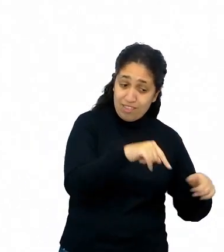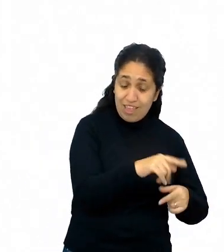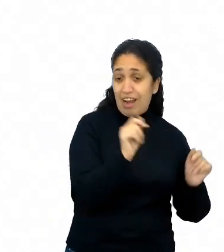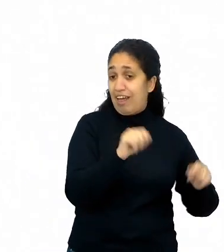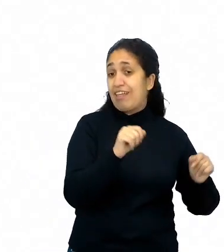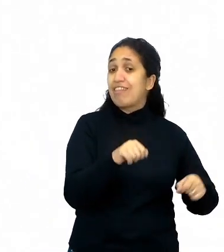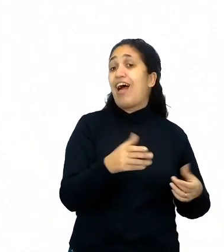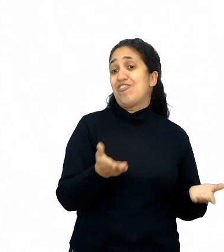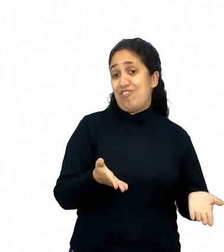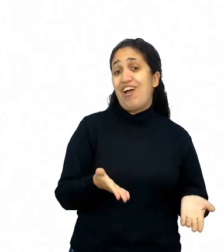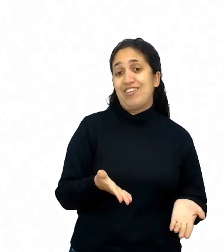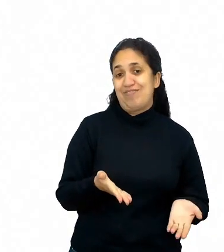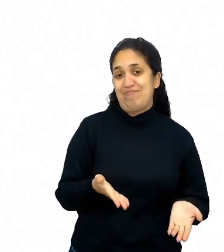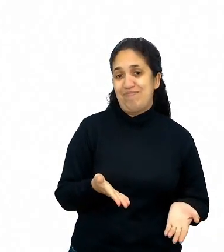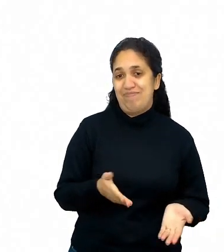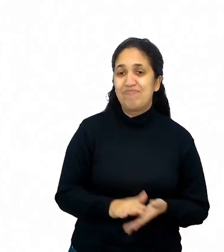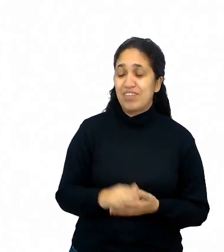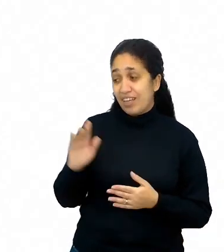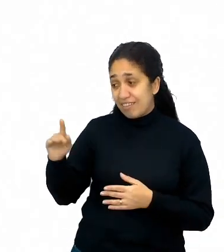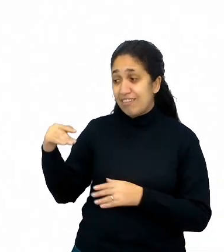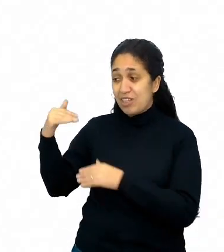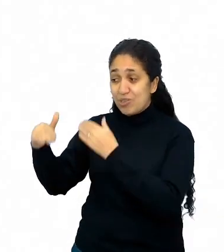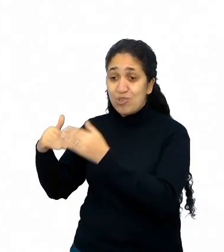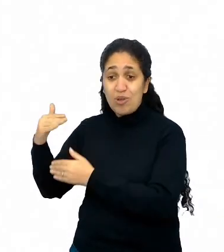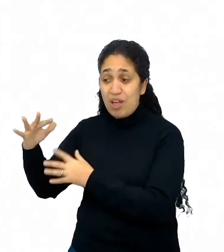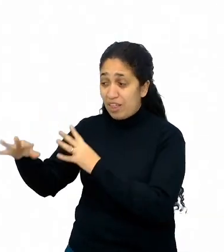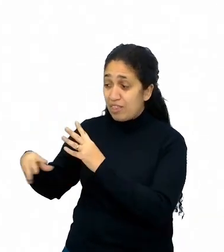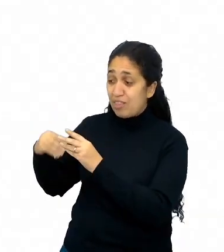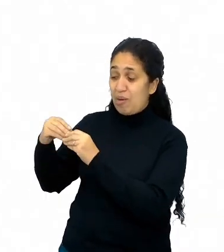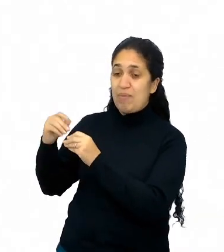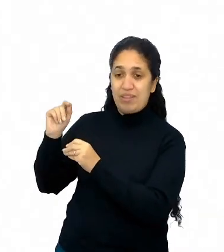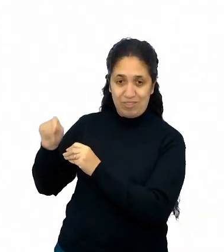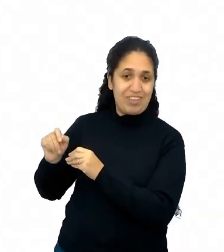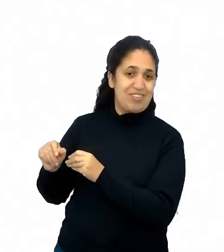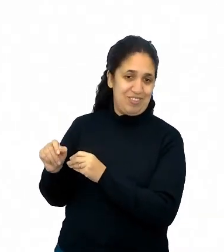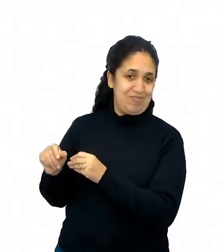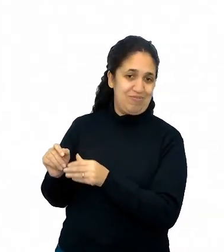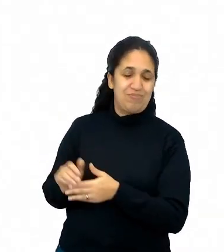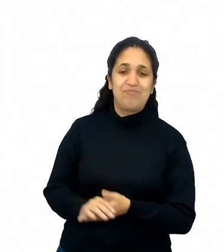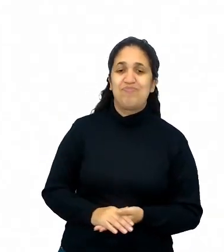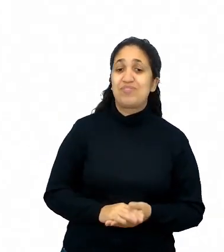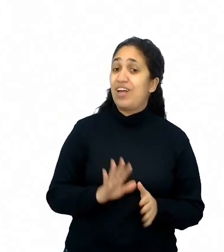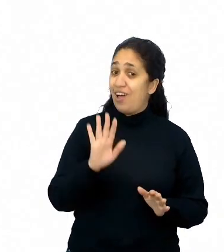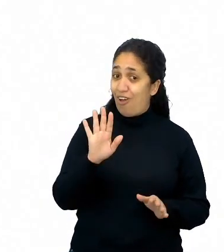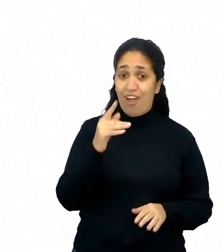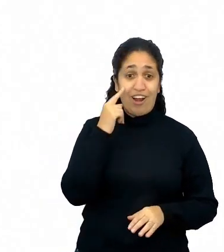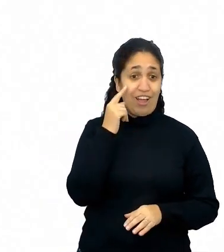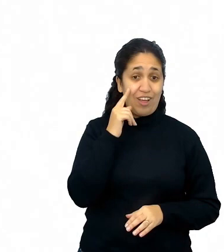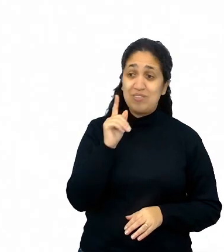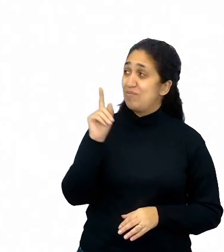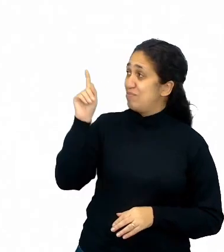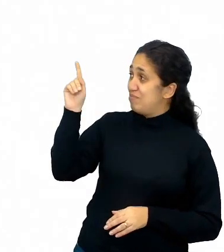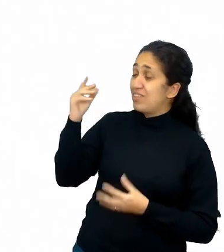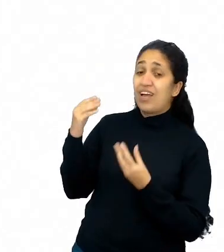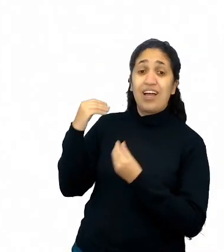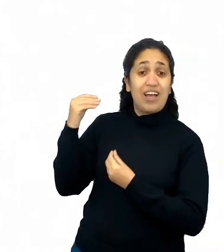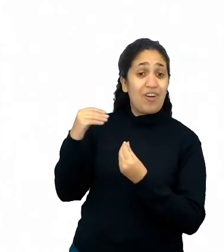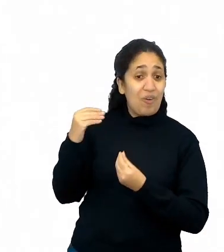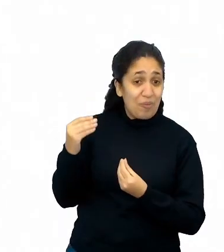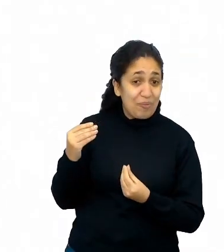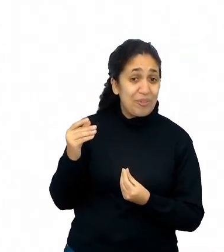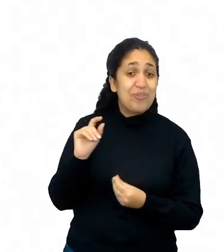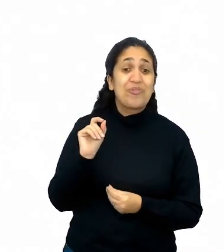aguenta aquela atividade. Então, desdobramento, gente, é isso. Agora, vamos ver Como que a